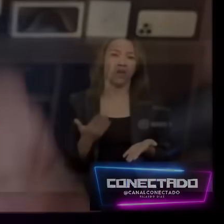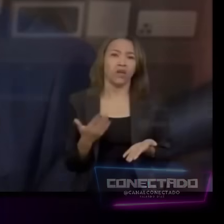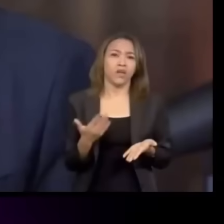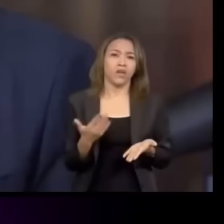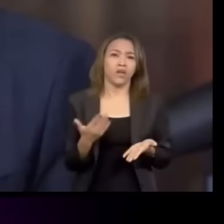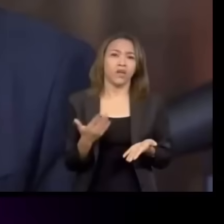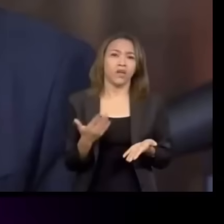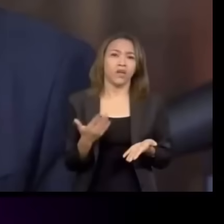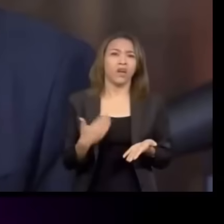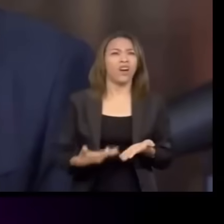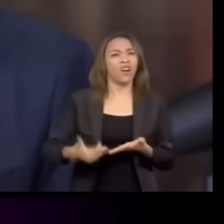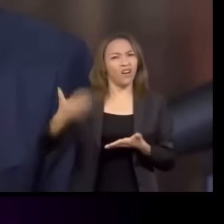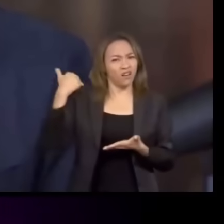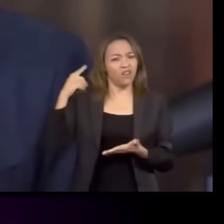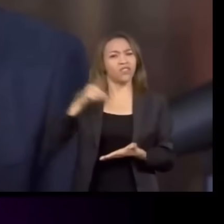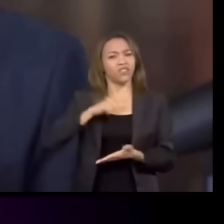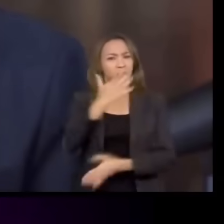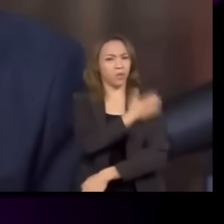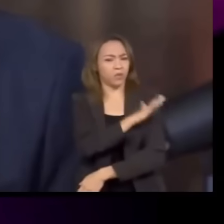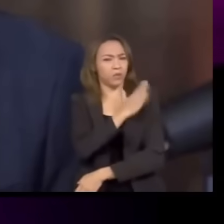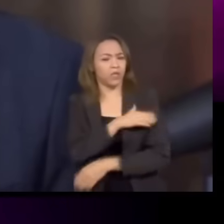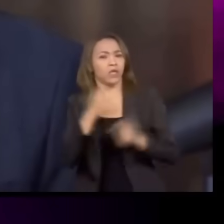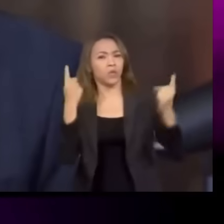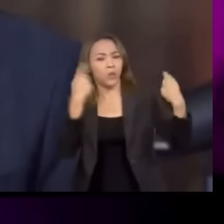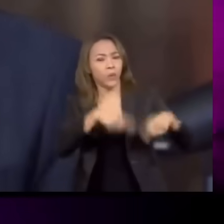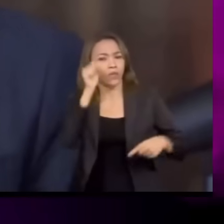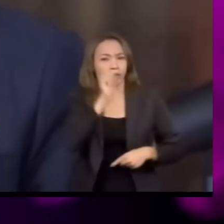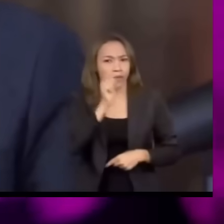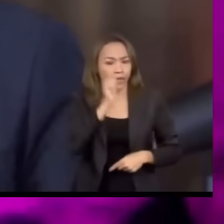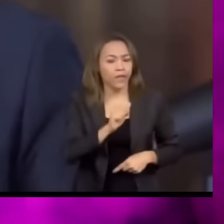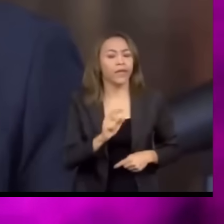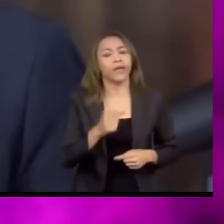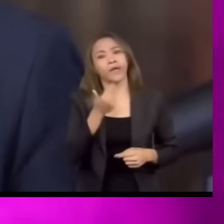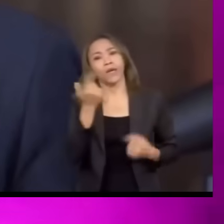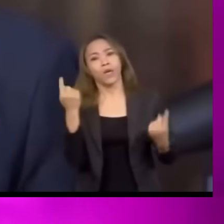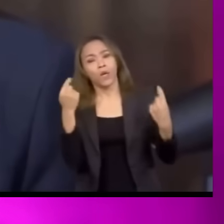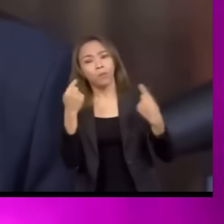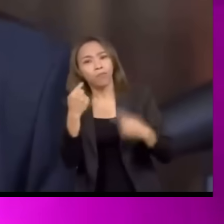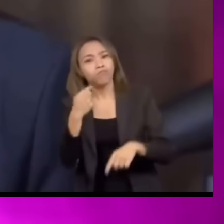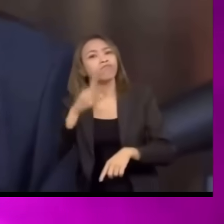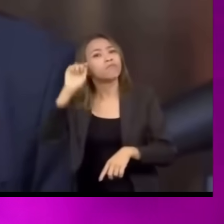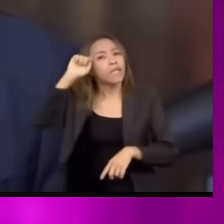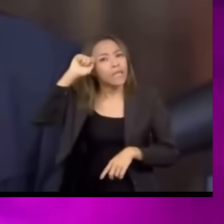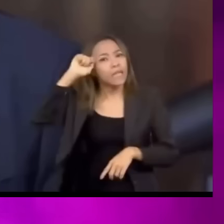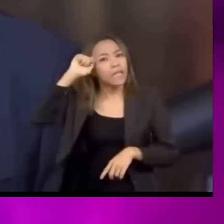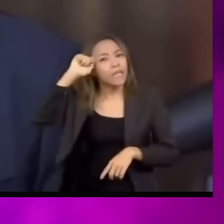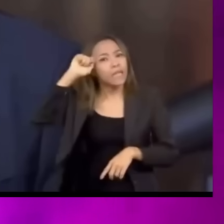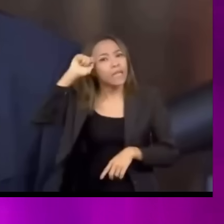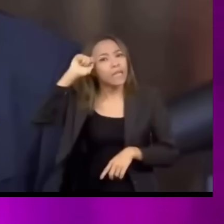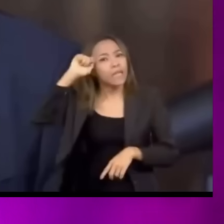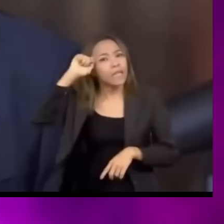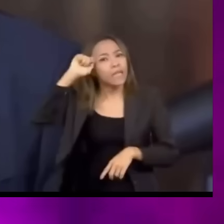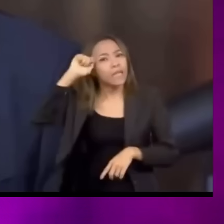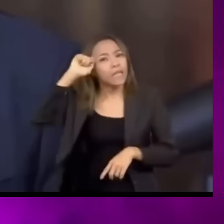Não deviam, né? Sei lá. O mundo, né, já era preconceituoso contra o negro. O mundo já era preconceituoso contra o pobre.